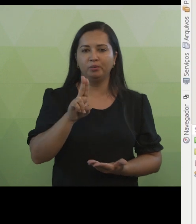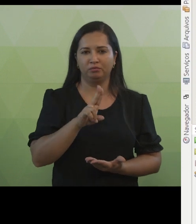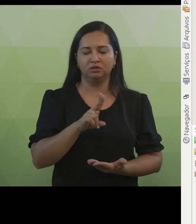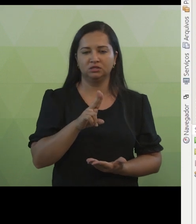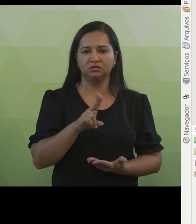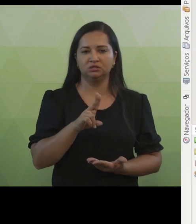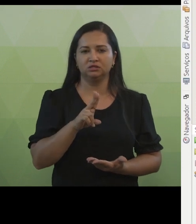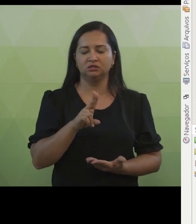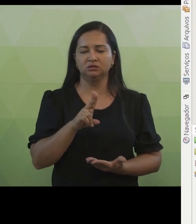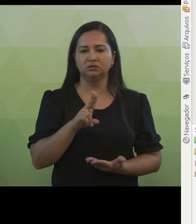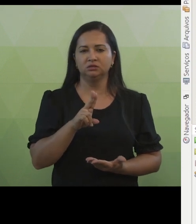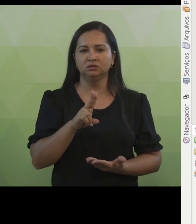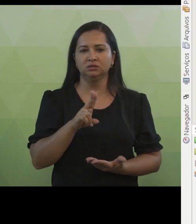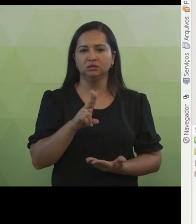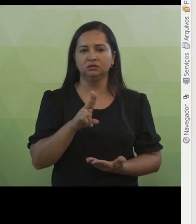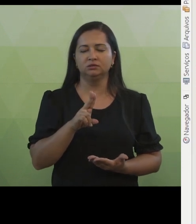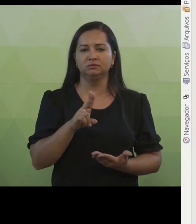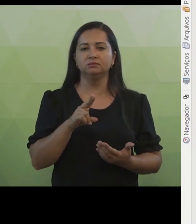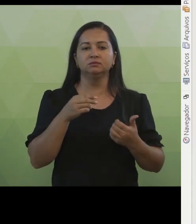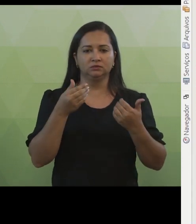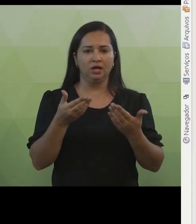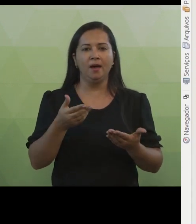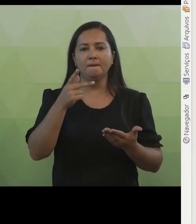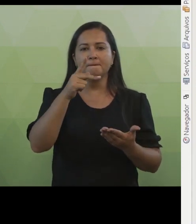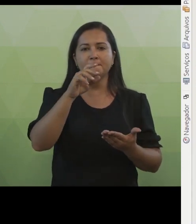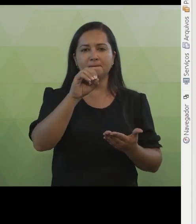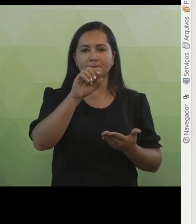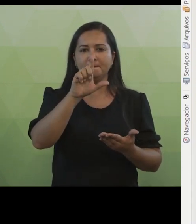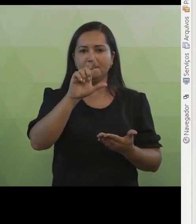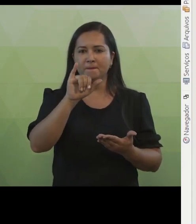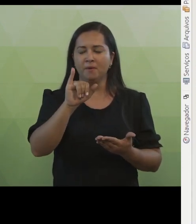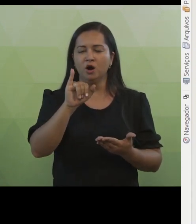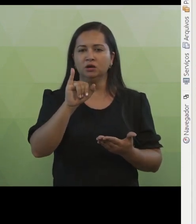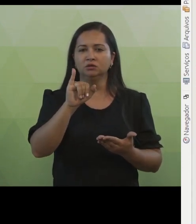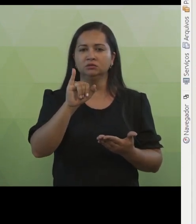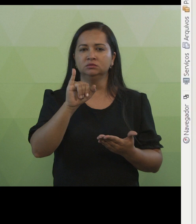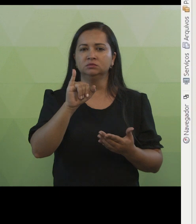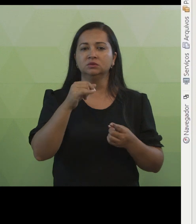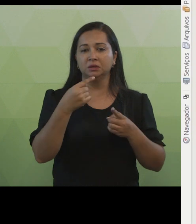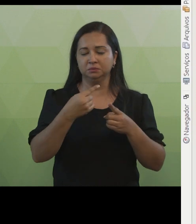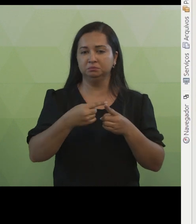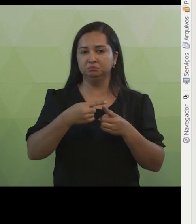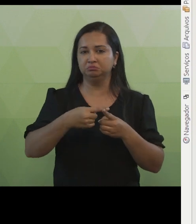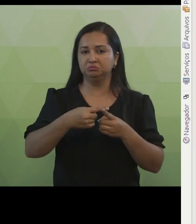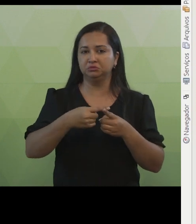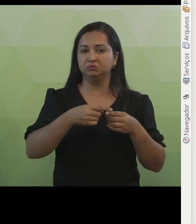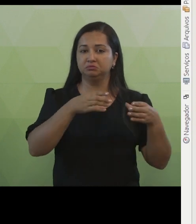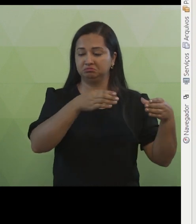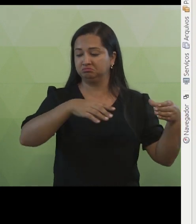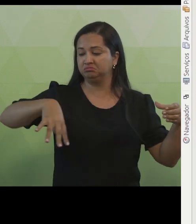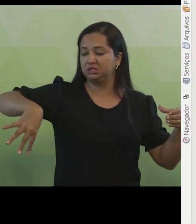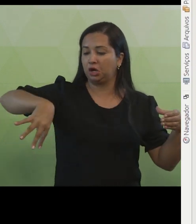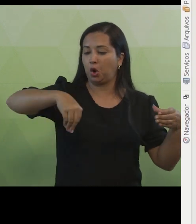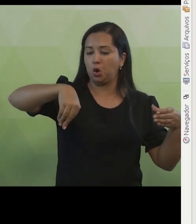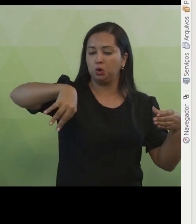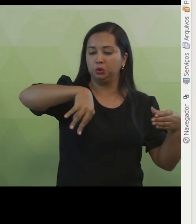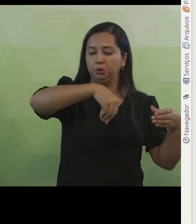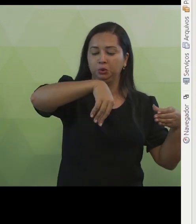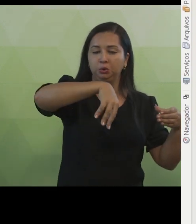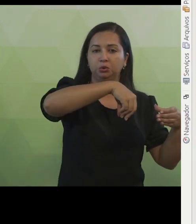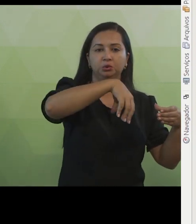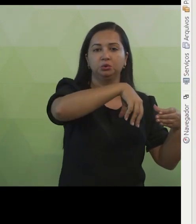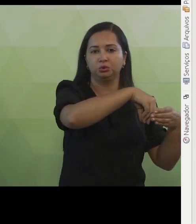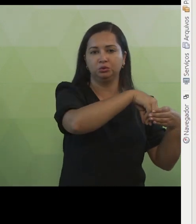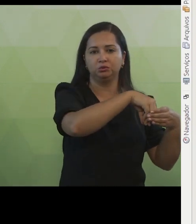é permitir, por exemplo, que no caso dessa minha classe controle de bonificações, imagine que no momento